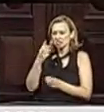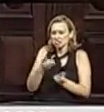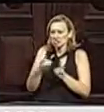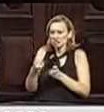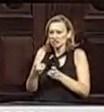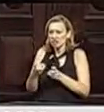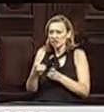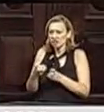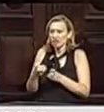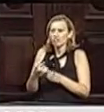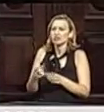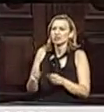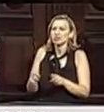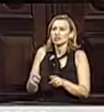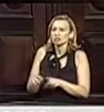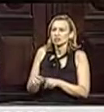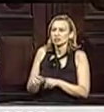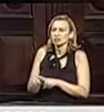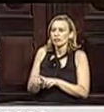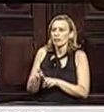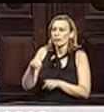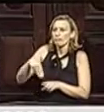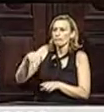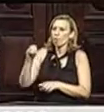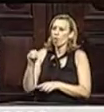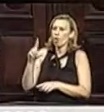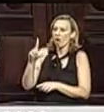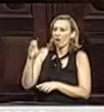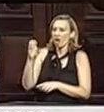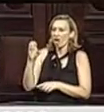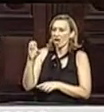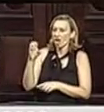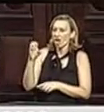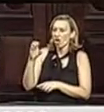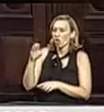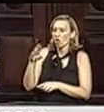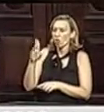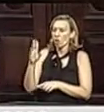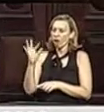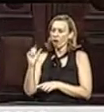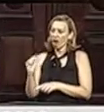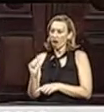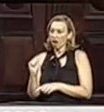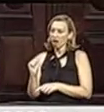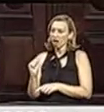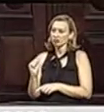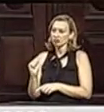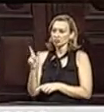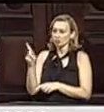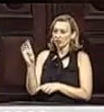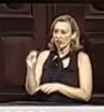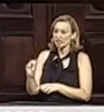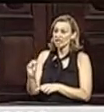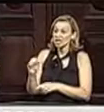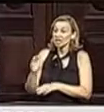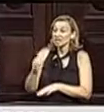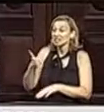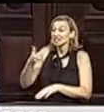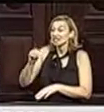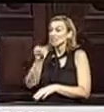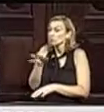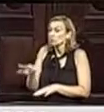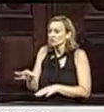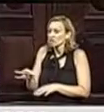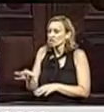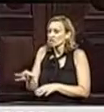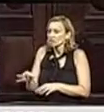SEG compra a molécula do gás 10% na cabeça a mais. Então, para o